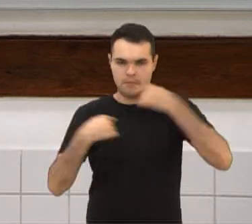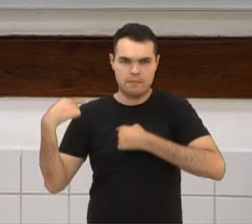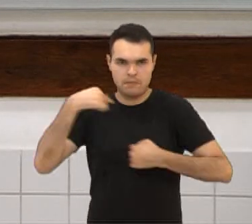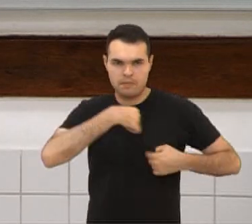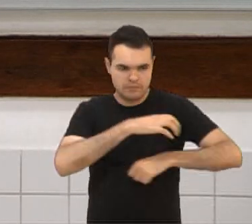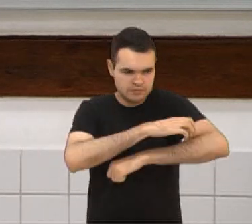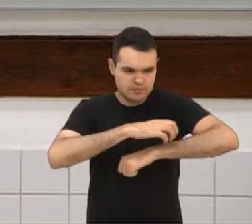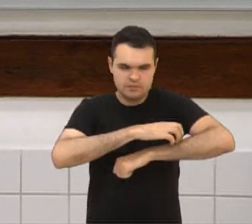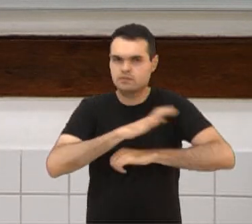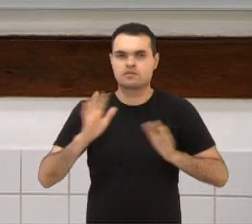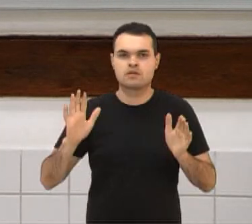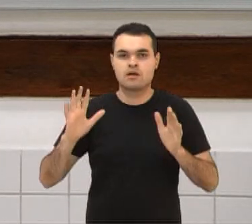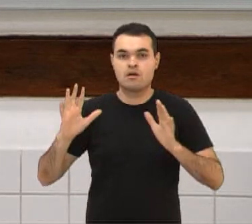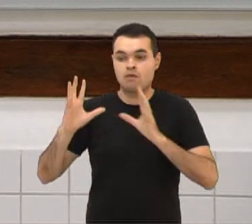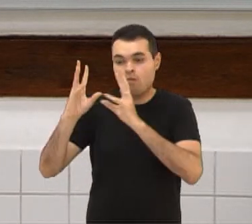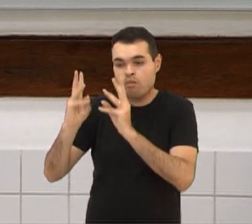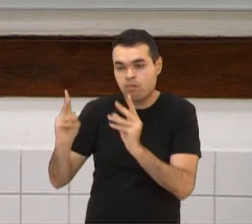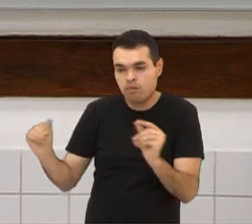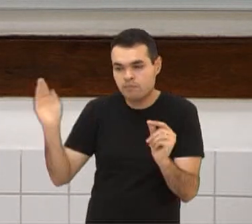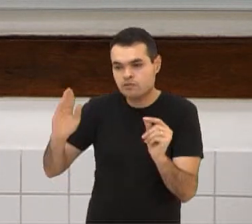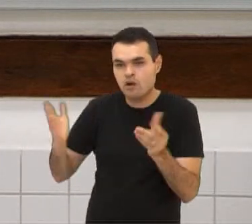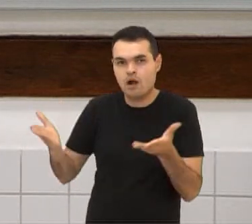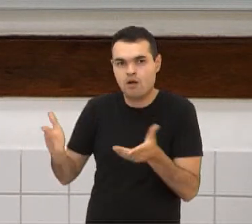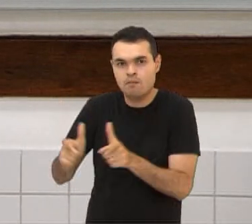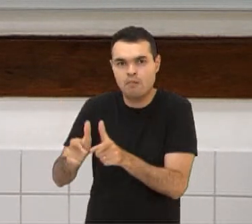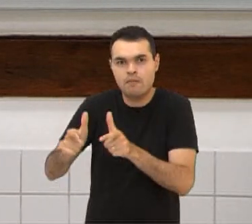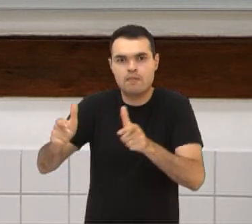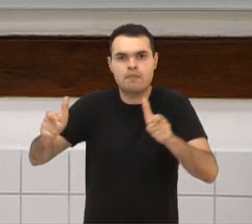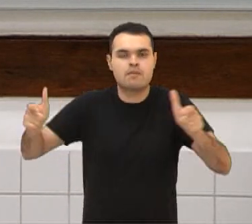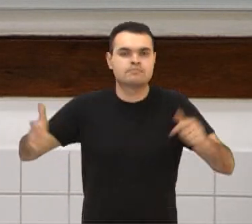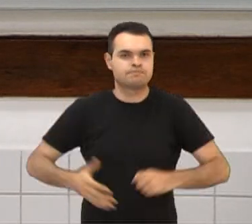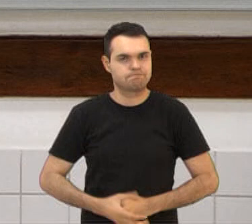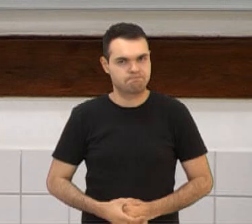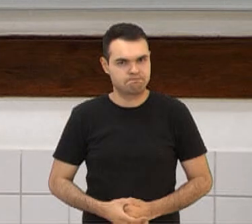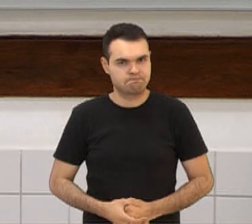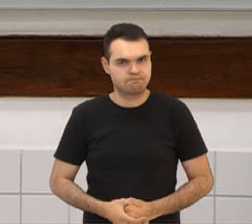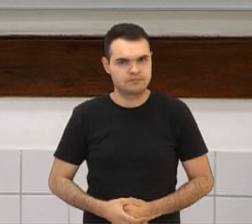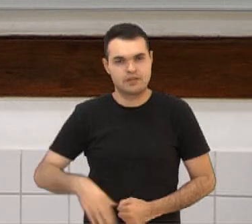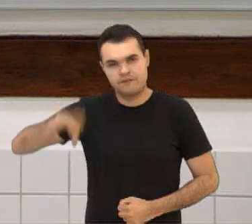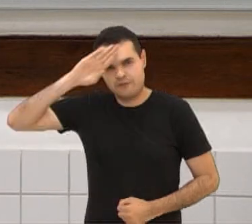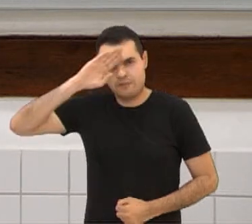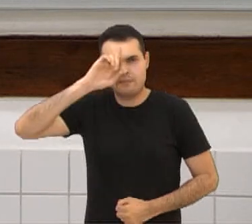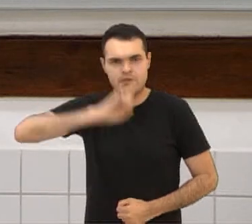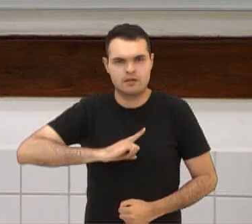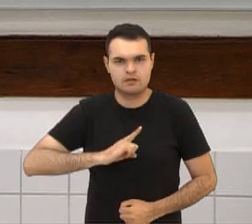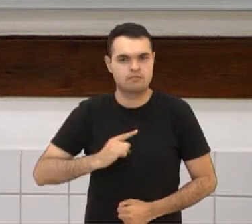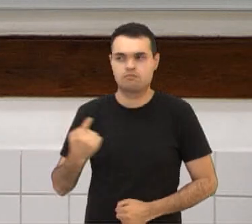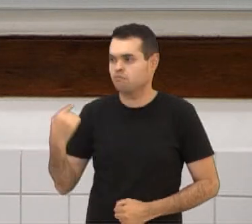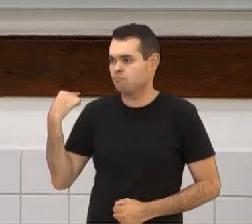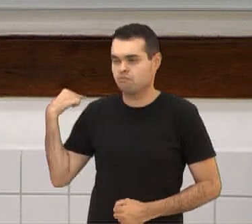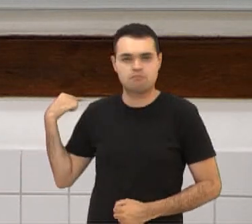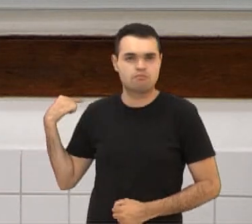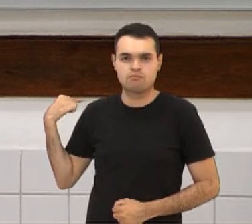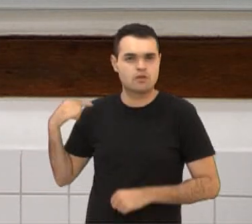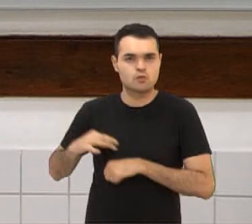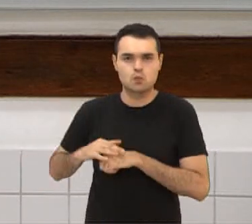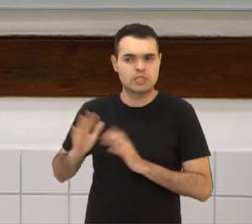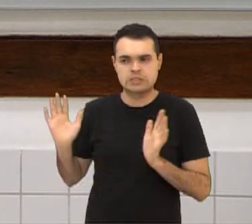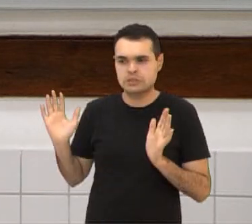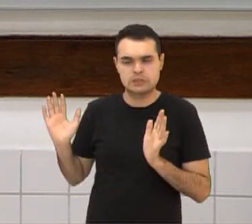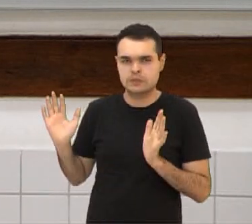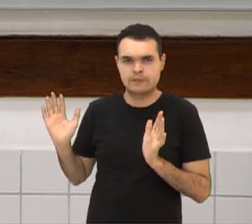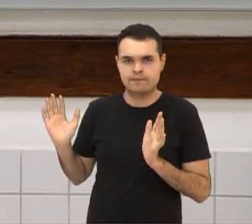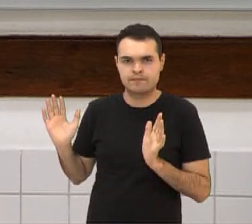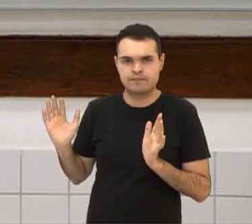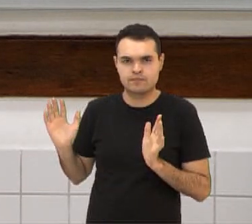mais casos no Brasil e tem surto novamente no Brasil. Febre amarela, já nem era citada como uma doença que era